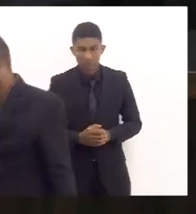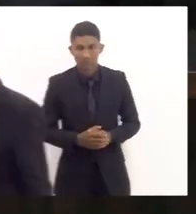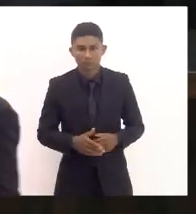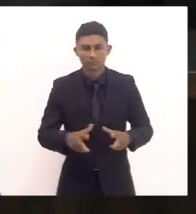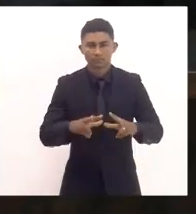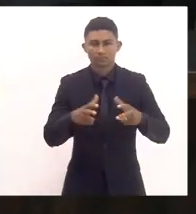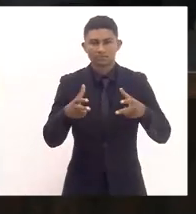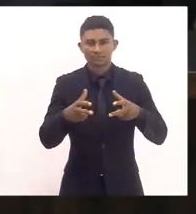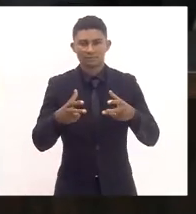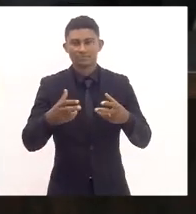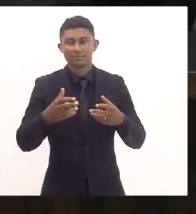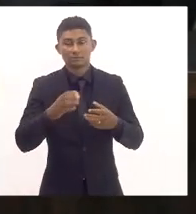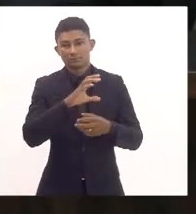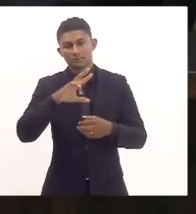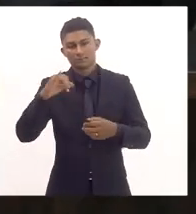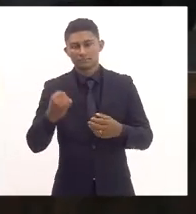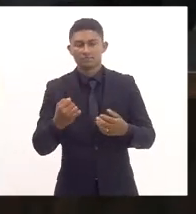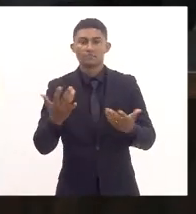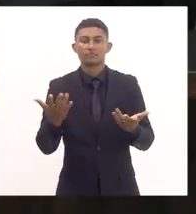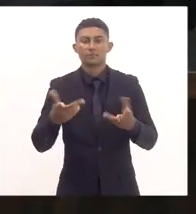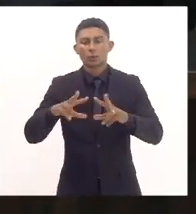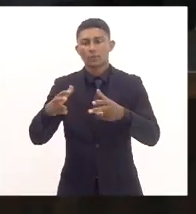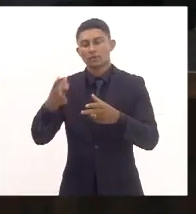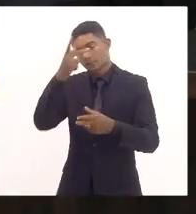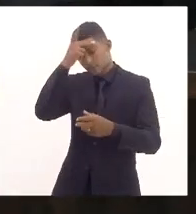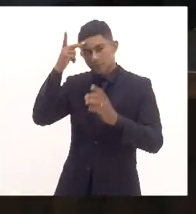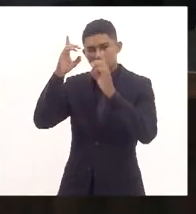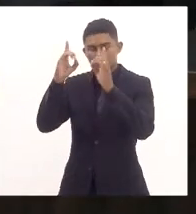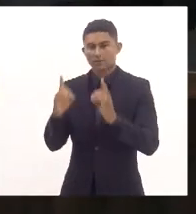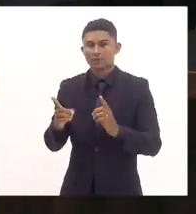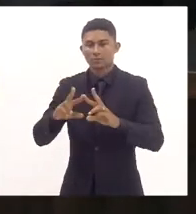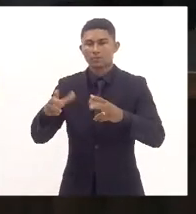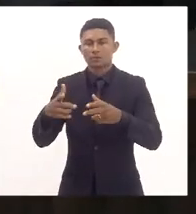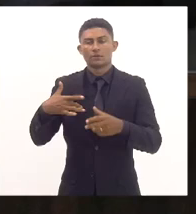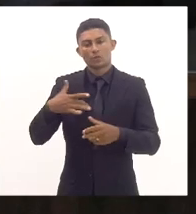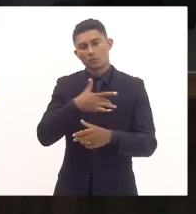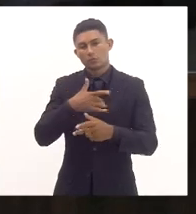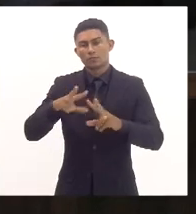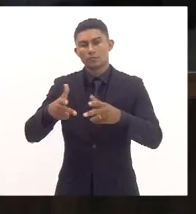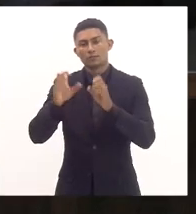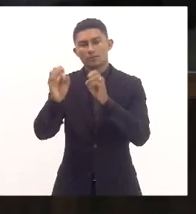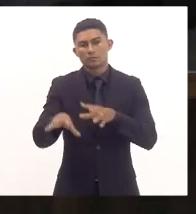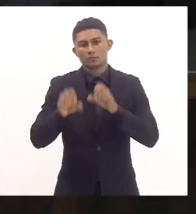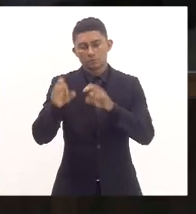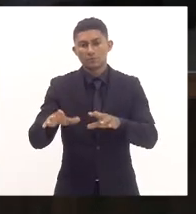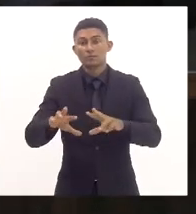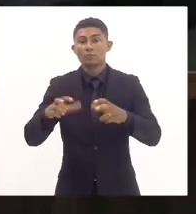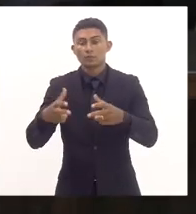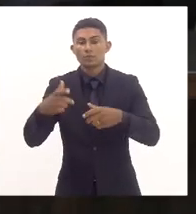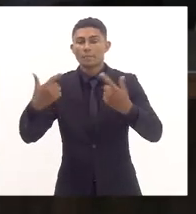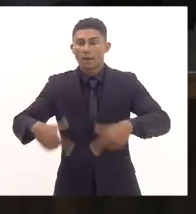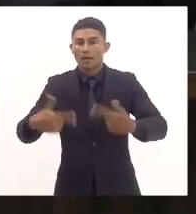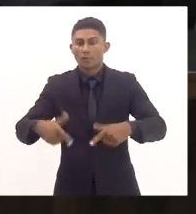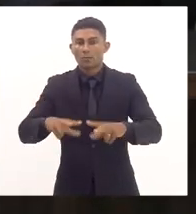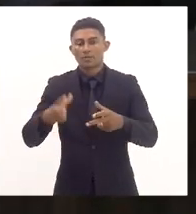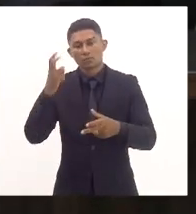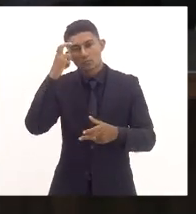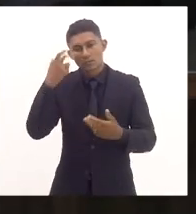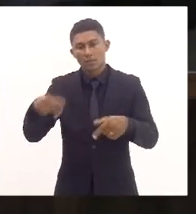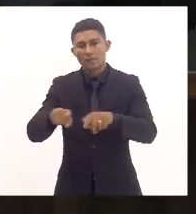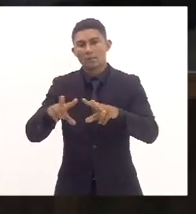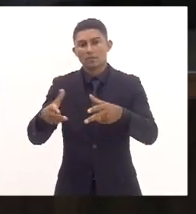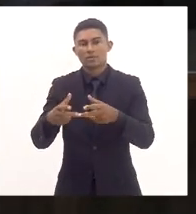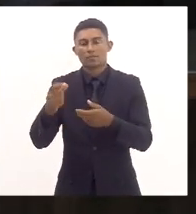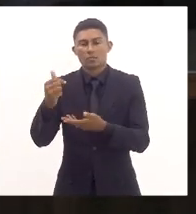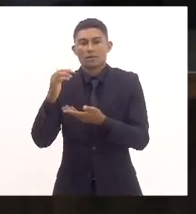os e justiça pessoa com deficiência saúde educação trabalho cultura e o orçamento presente parecer